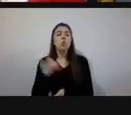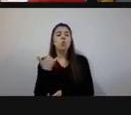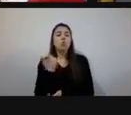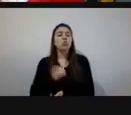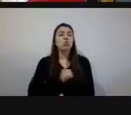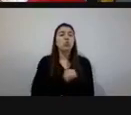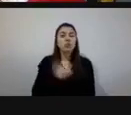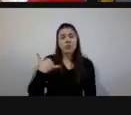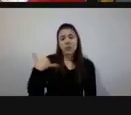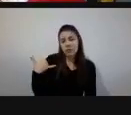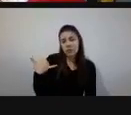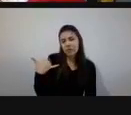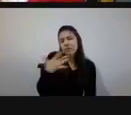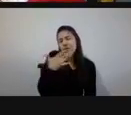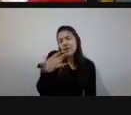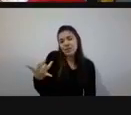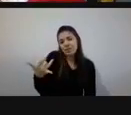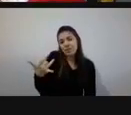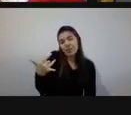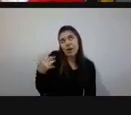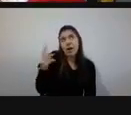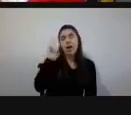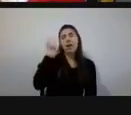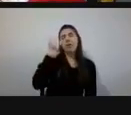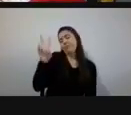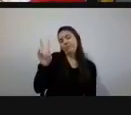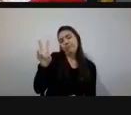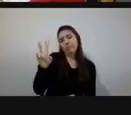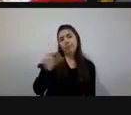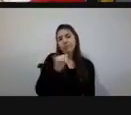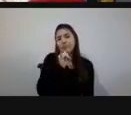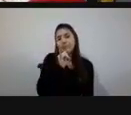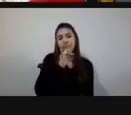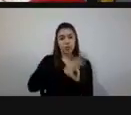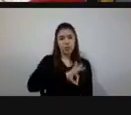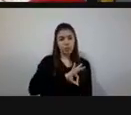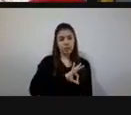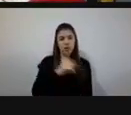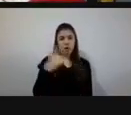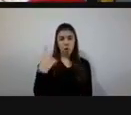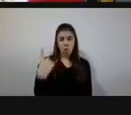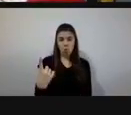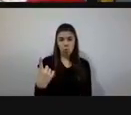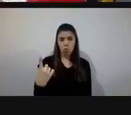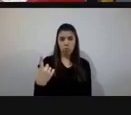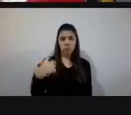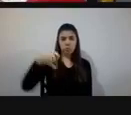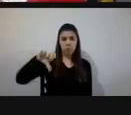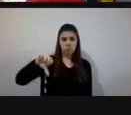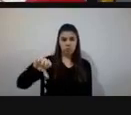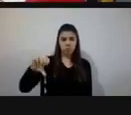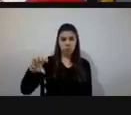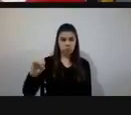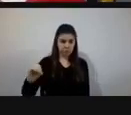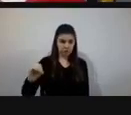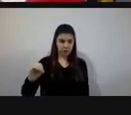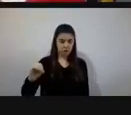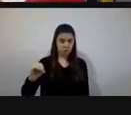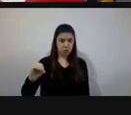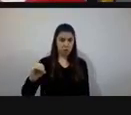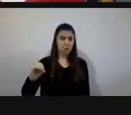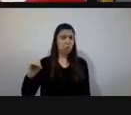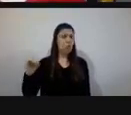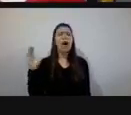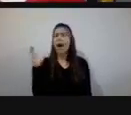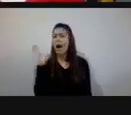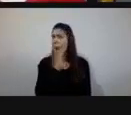polícia, 190, né, em todo lugar é o mesmo número. E é um número que chega rápido. Às vezes, o número